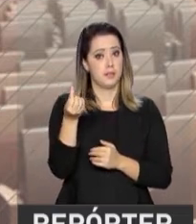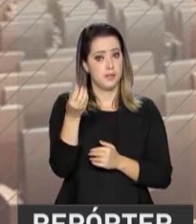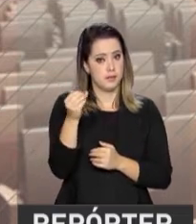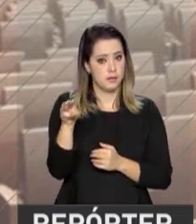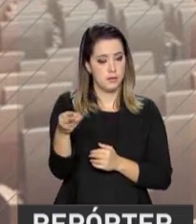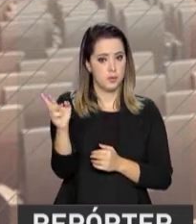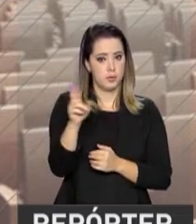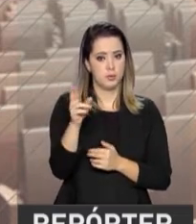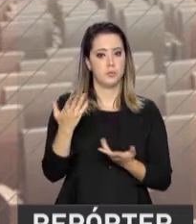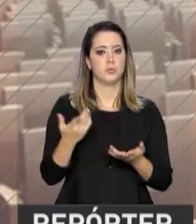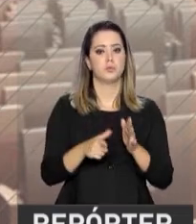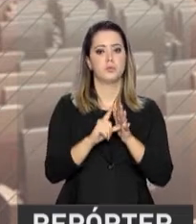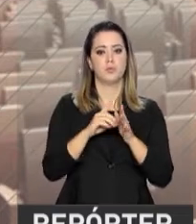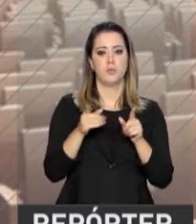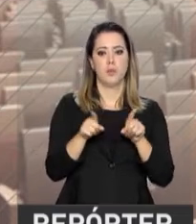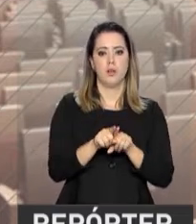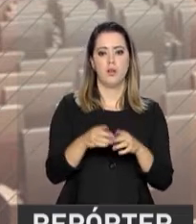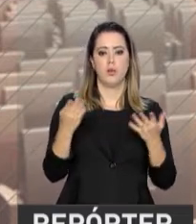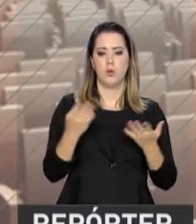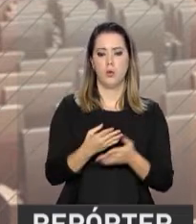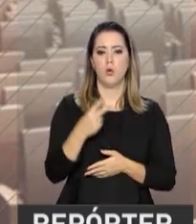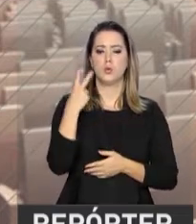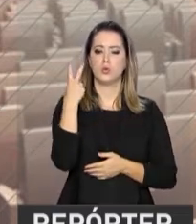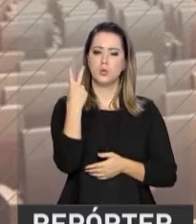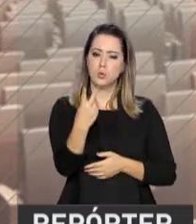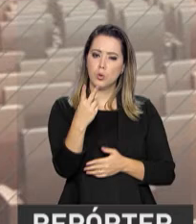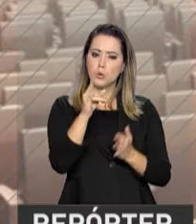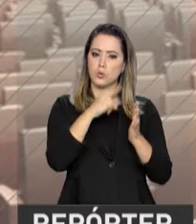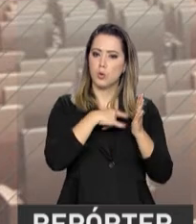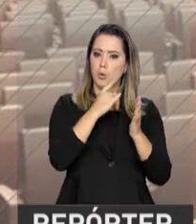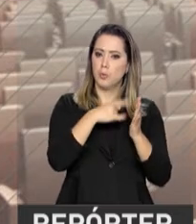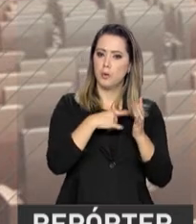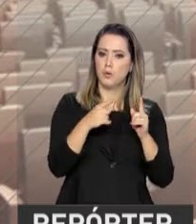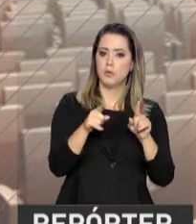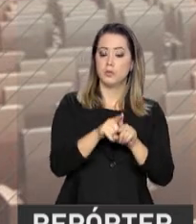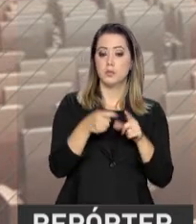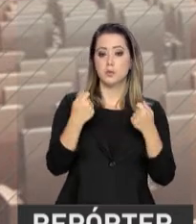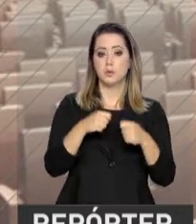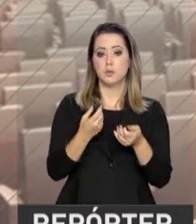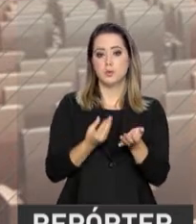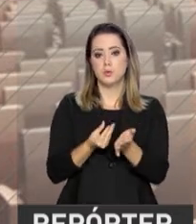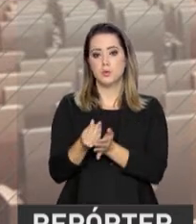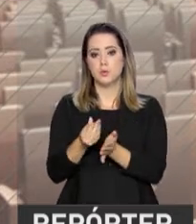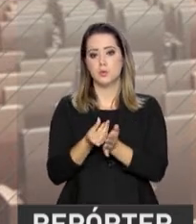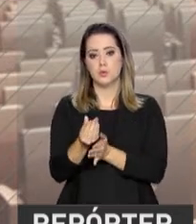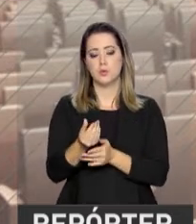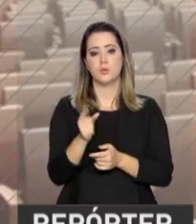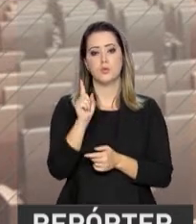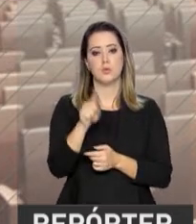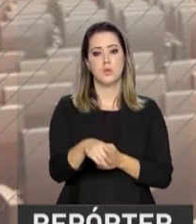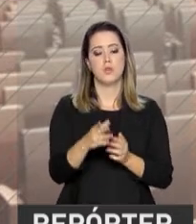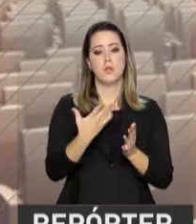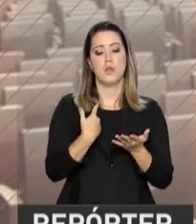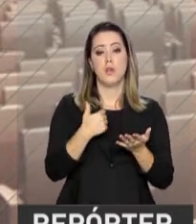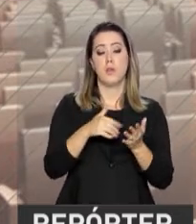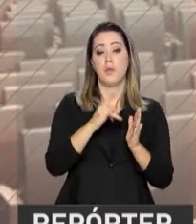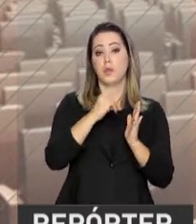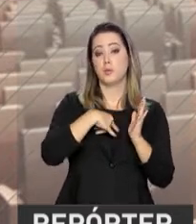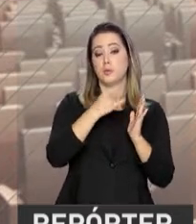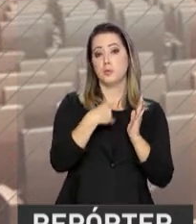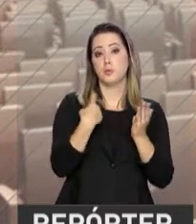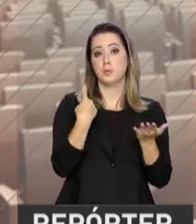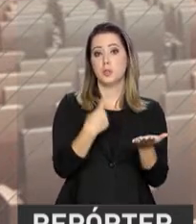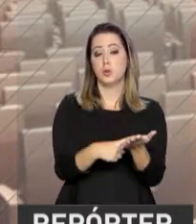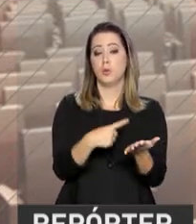quatro apenas dois comprovantes vão ser exigidos para a liberação dos recursos são certidões que comprovam